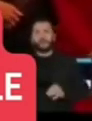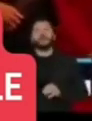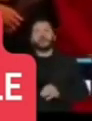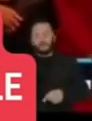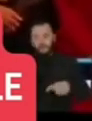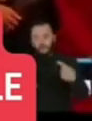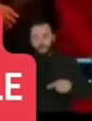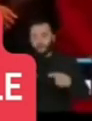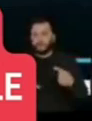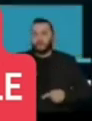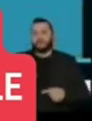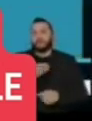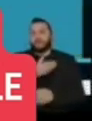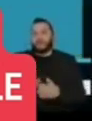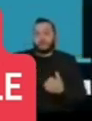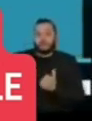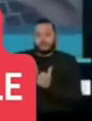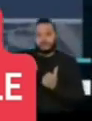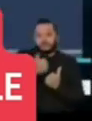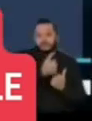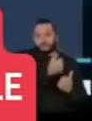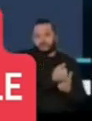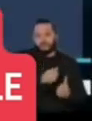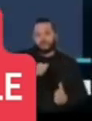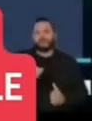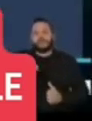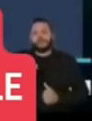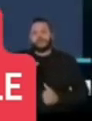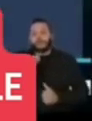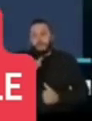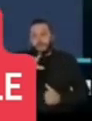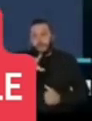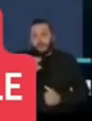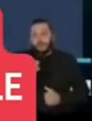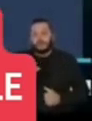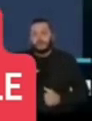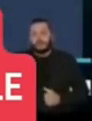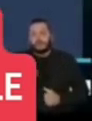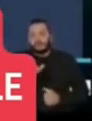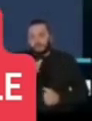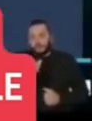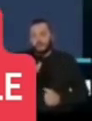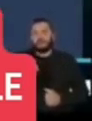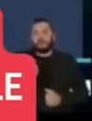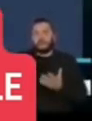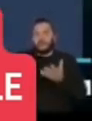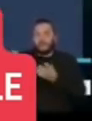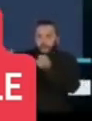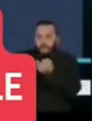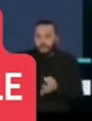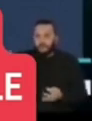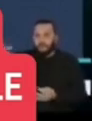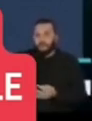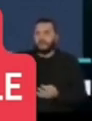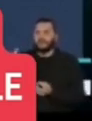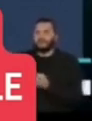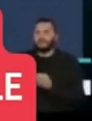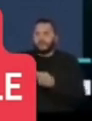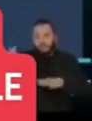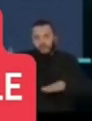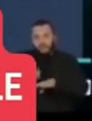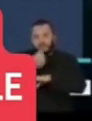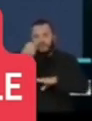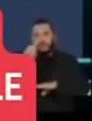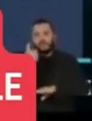de transição, Gleisi Hoffmann, escreveu em seu Twitter que espera explicações públicas de Nardes sobre o golpismo